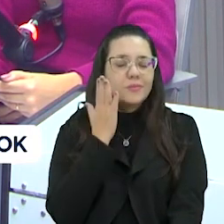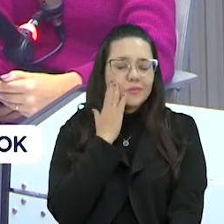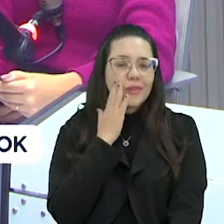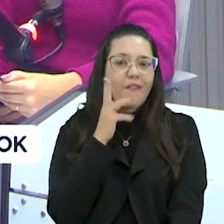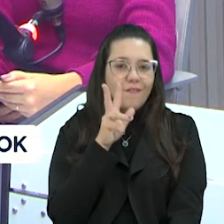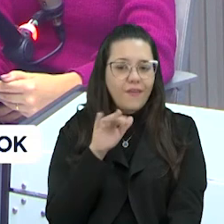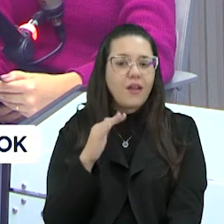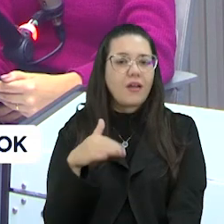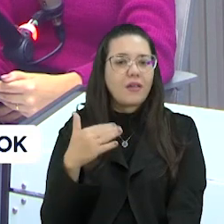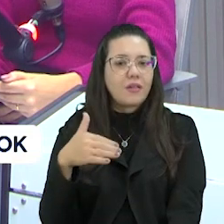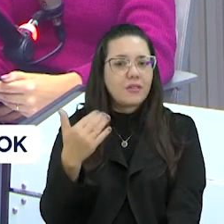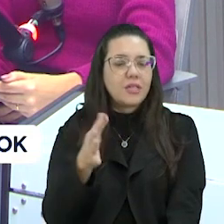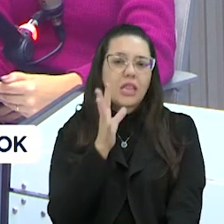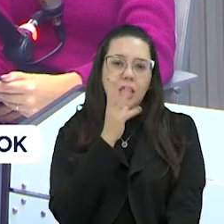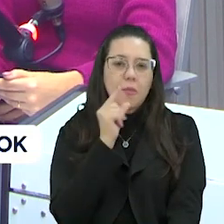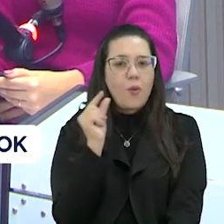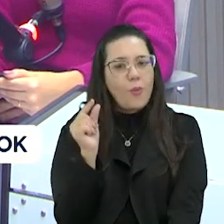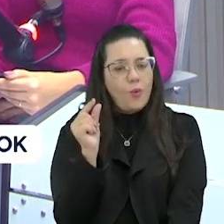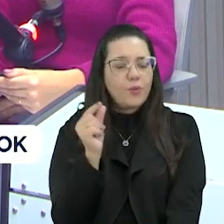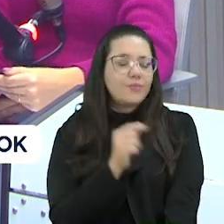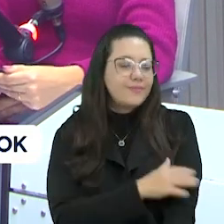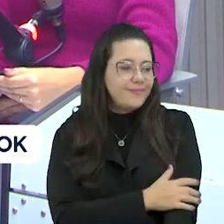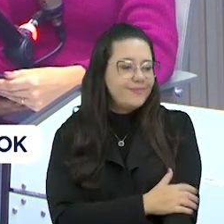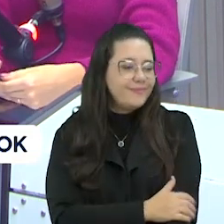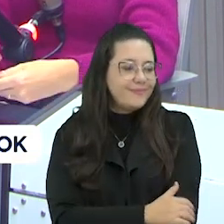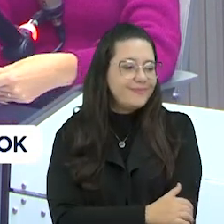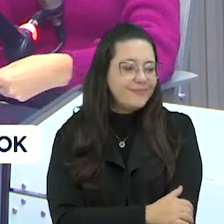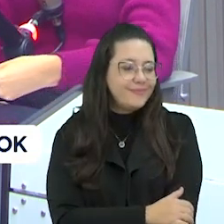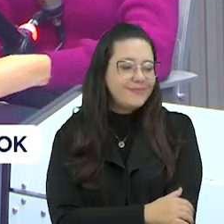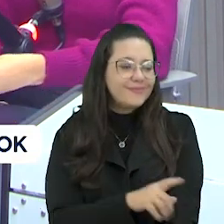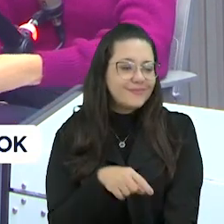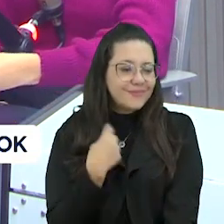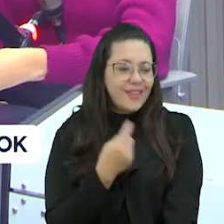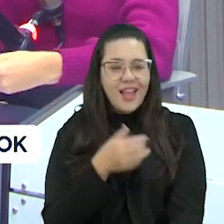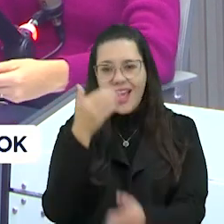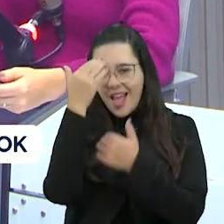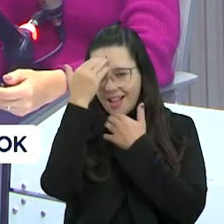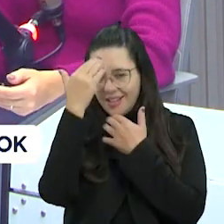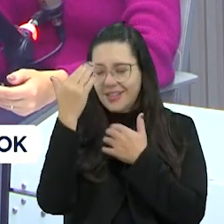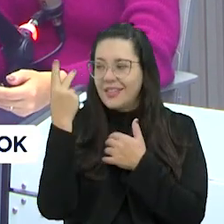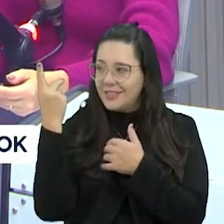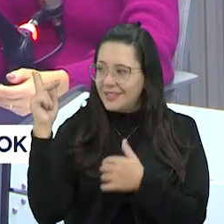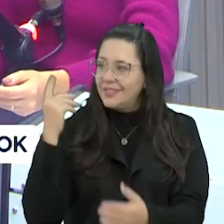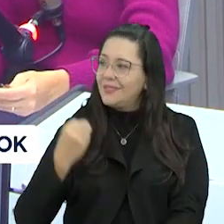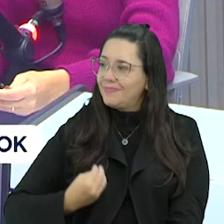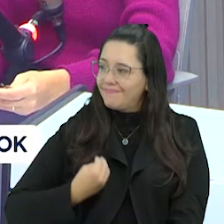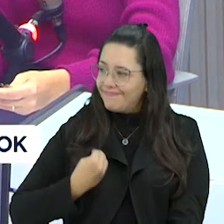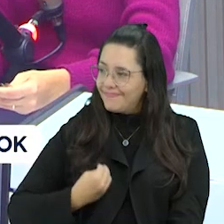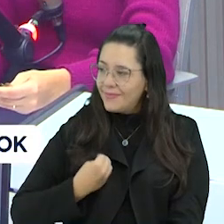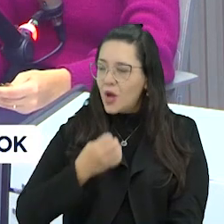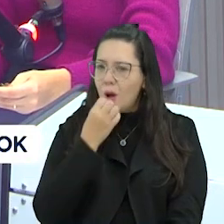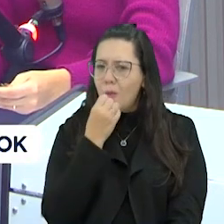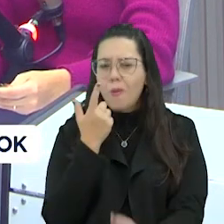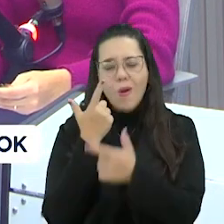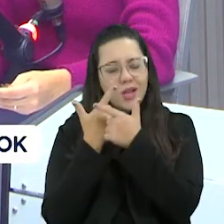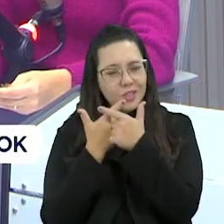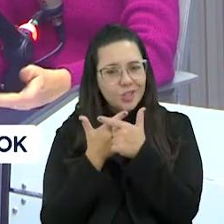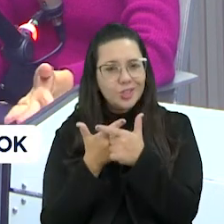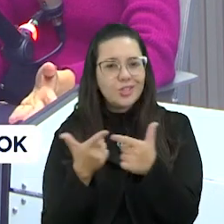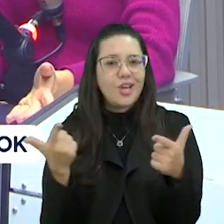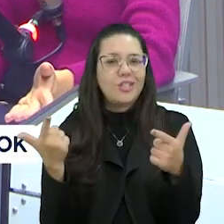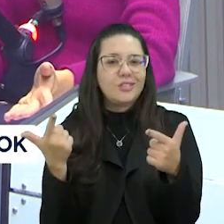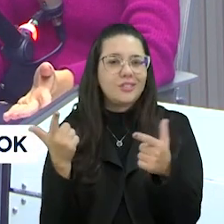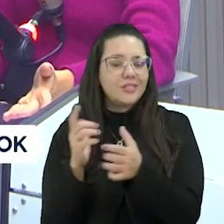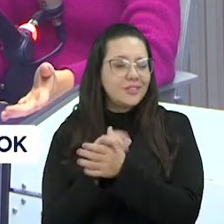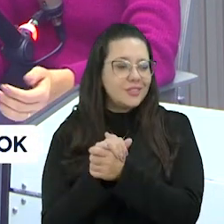esse retorno, mas não de forma imediata. Perfeito. A gente agradece muito a sua participação, deseja boa sorte no trabalho. E a